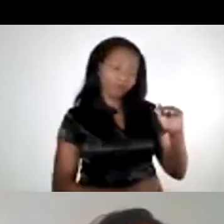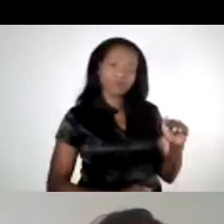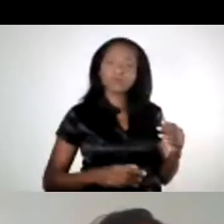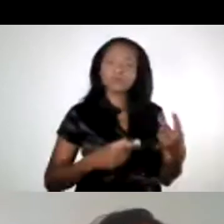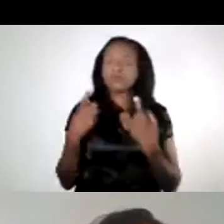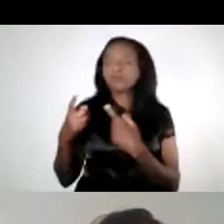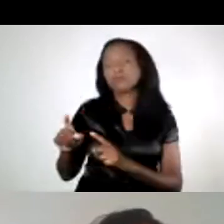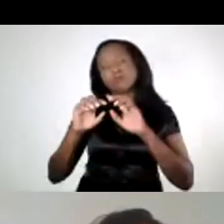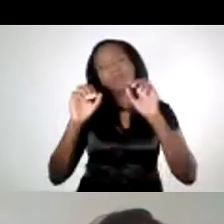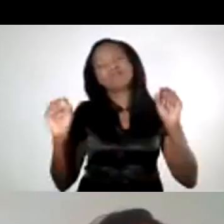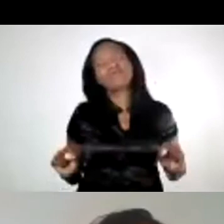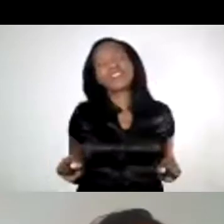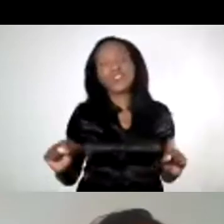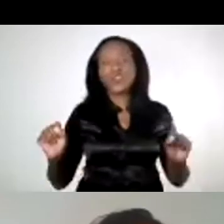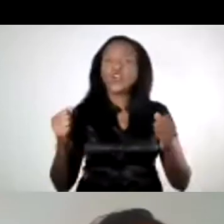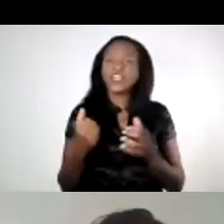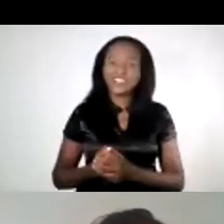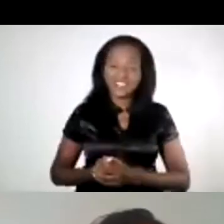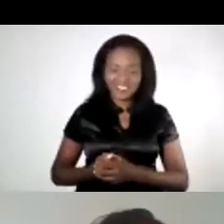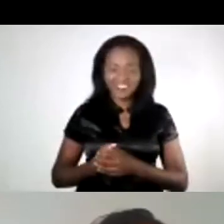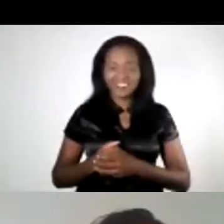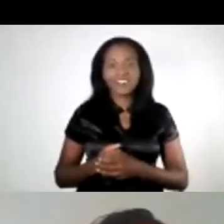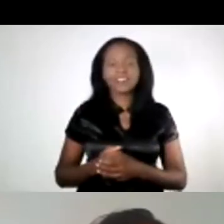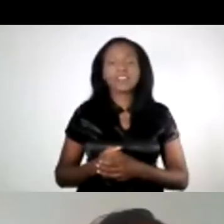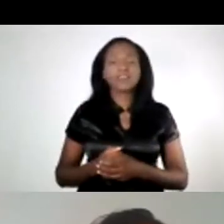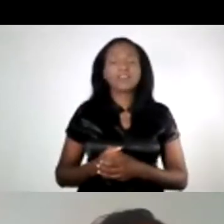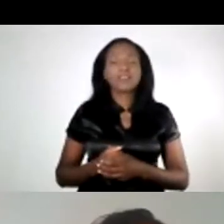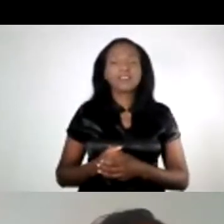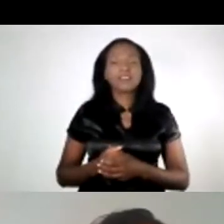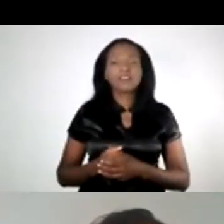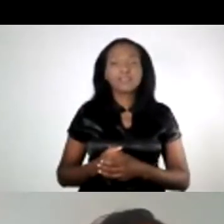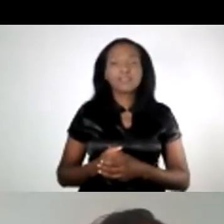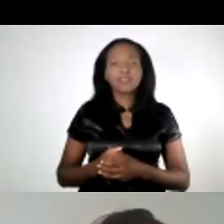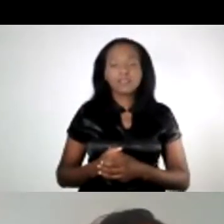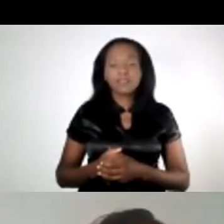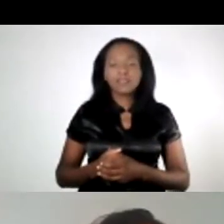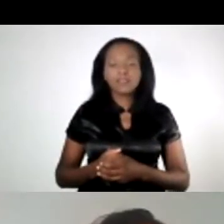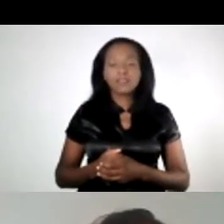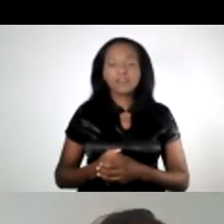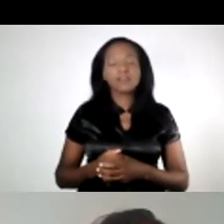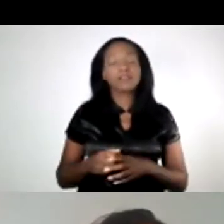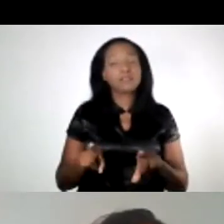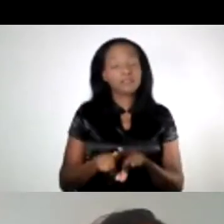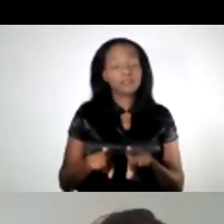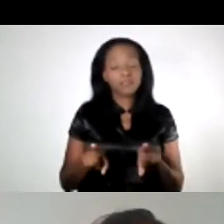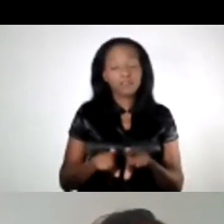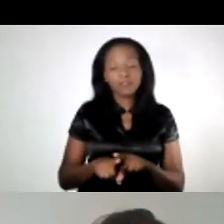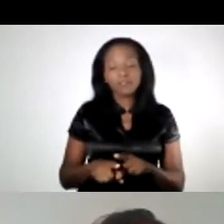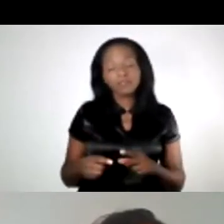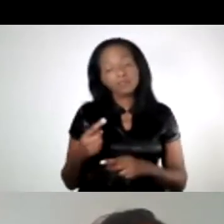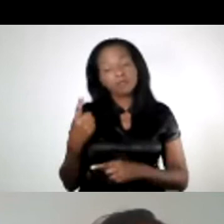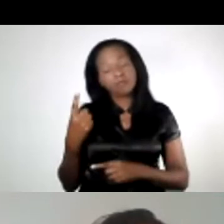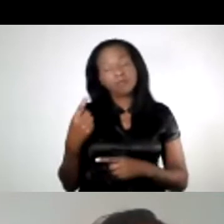sistema da lei do consumo. Ainda dentro da questão do sistema, né? Vai na